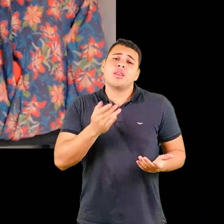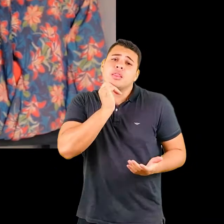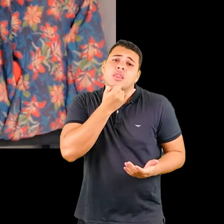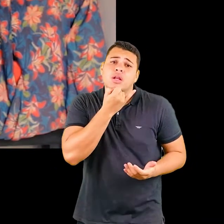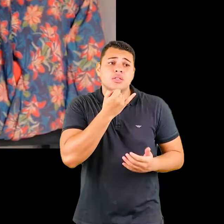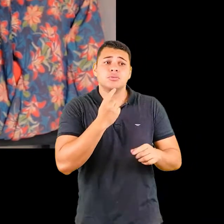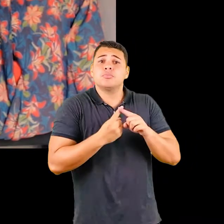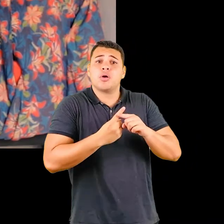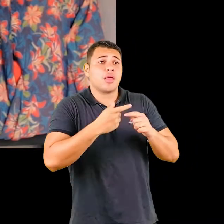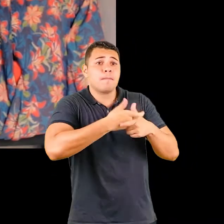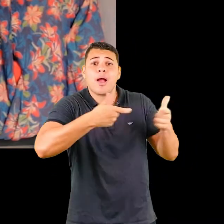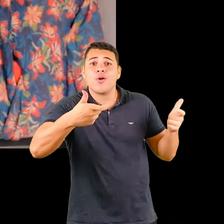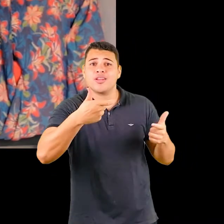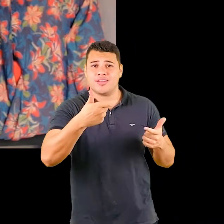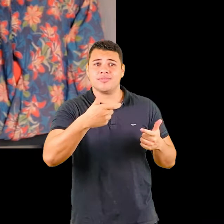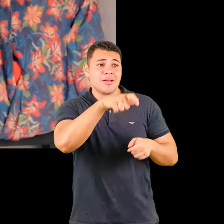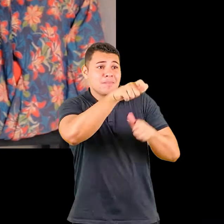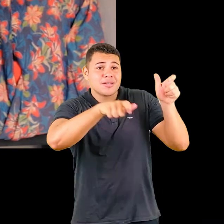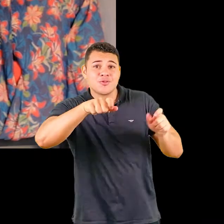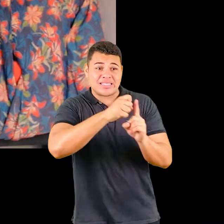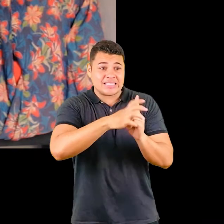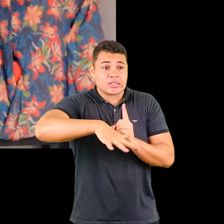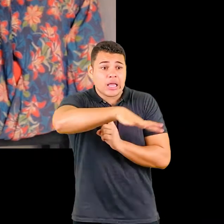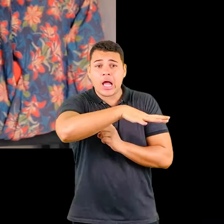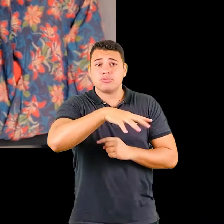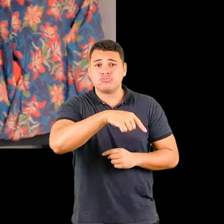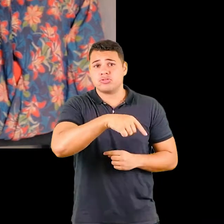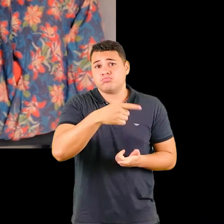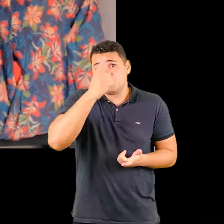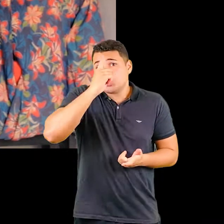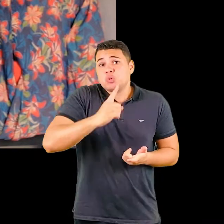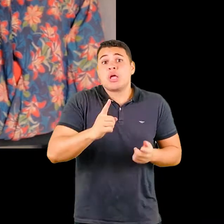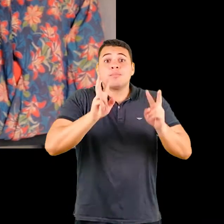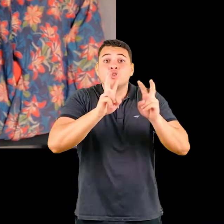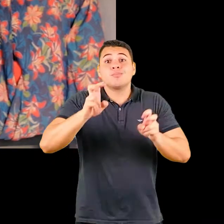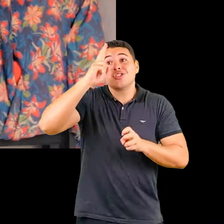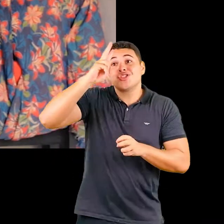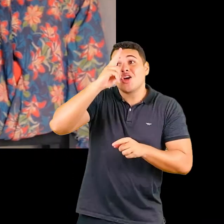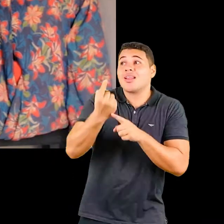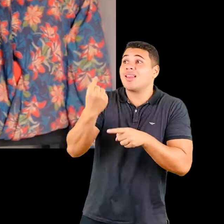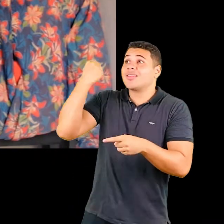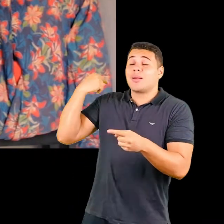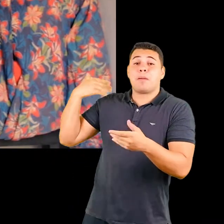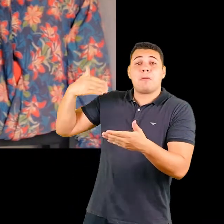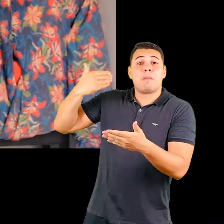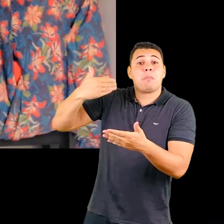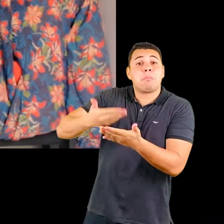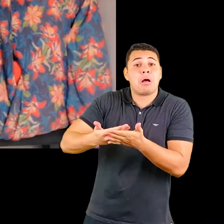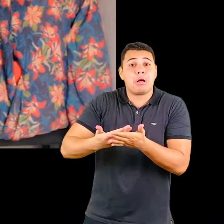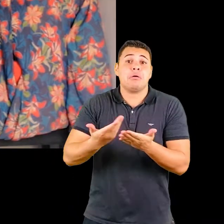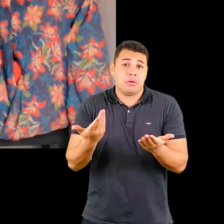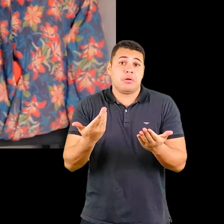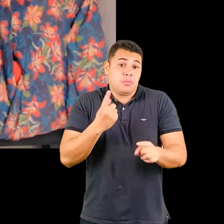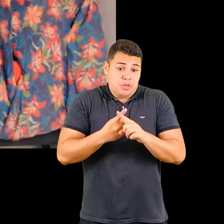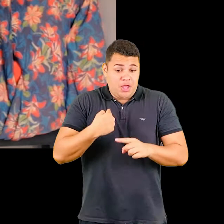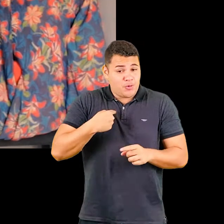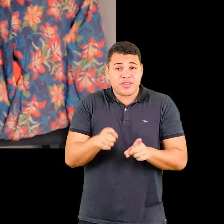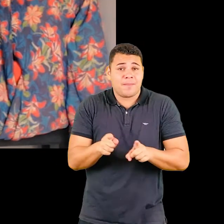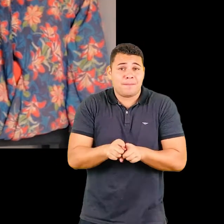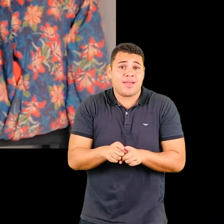eu não sei muito, porque a gente não teve um estudo, não deixaram nada. Como era para o quê?